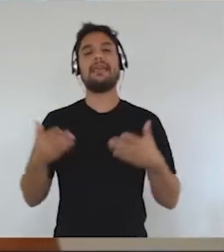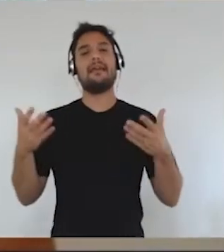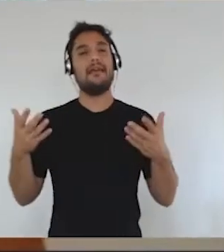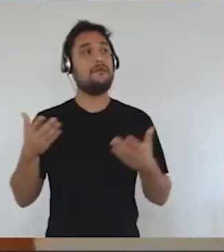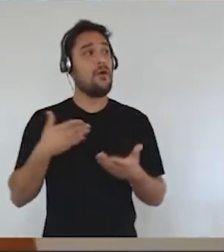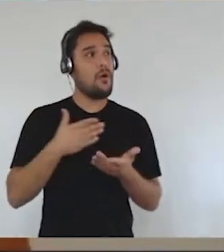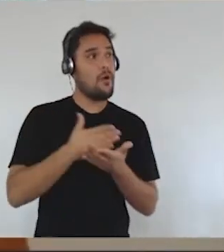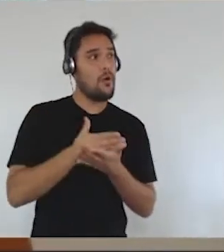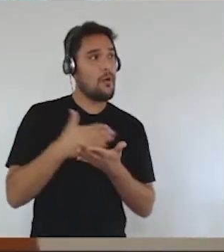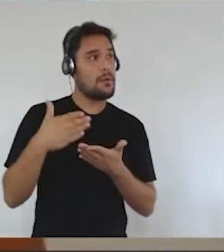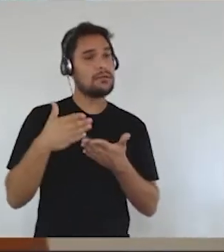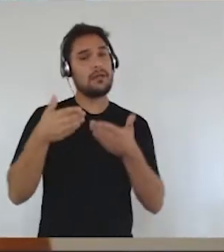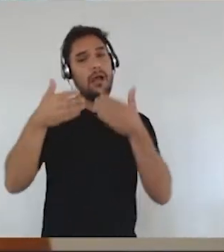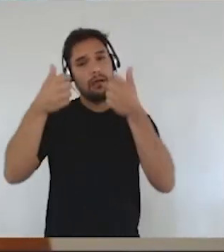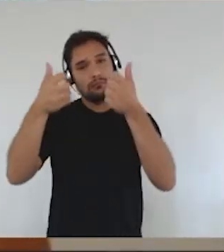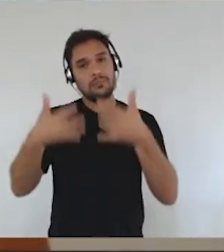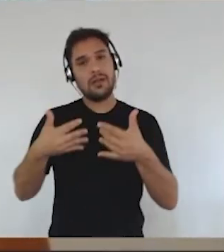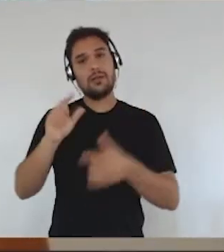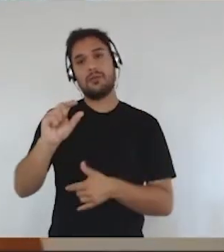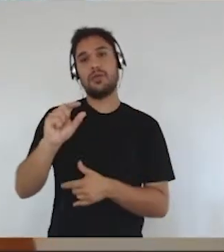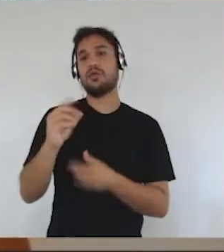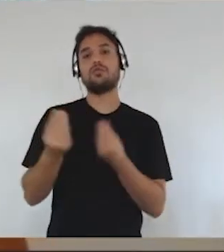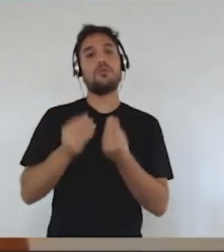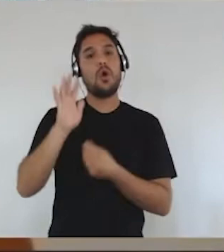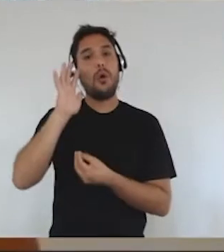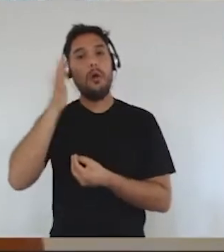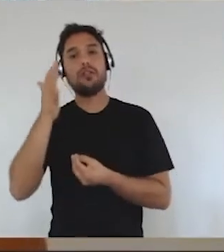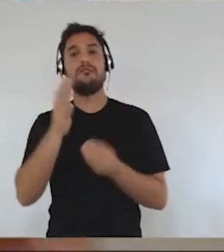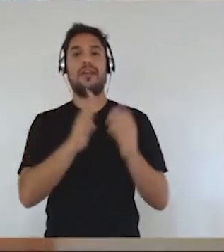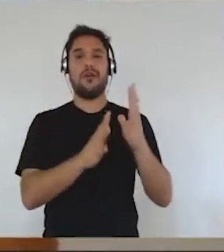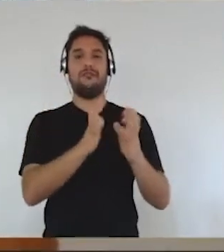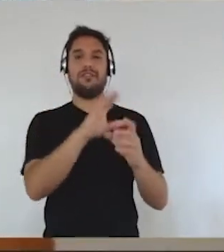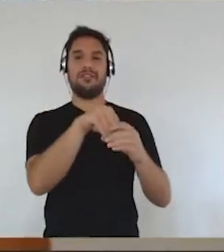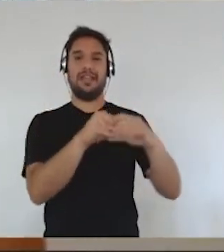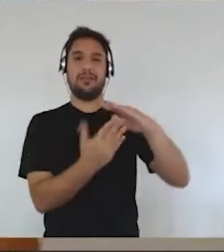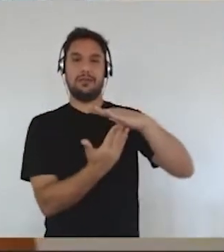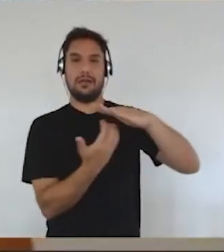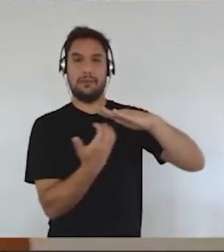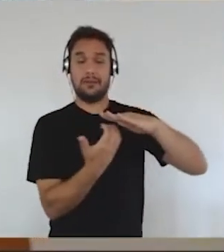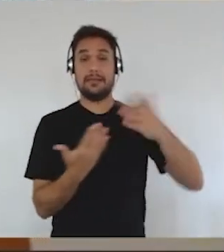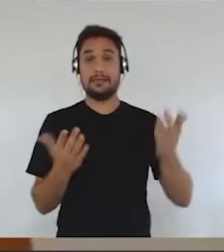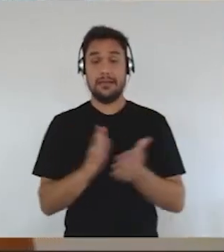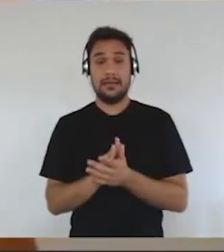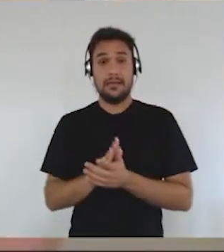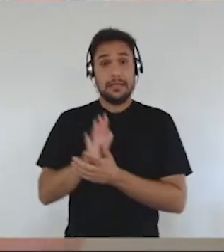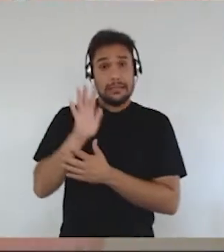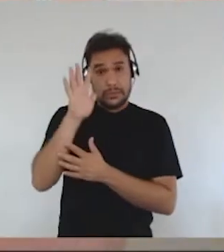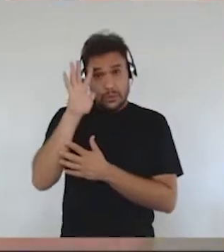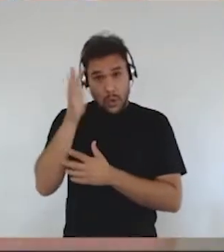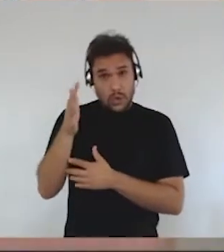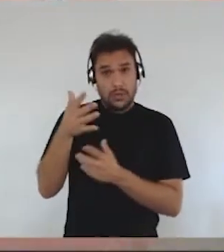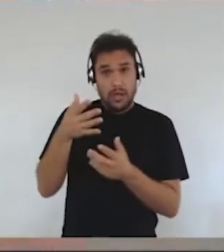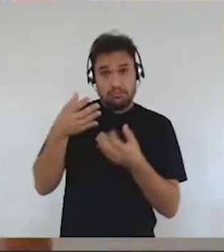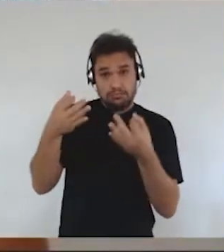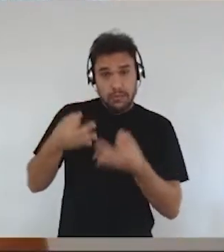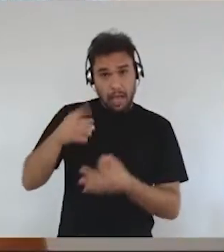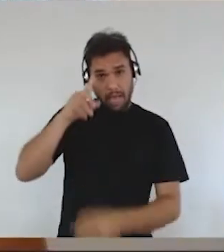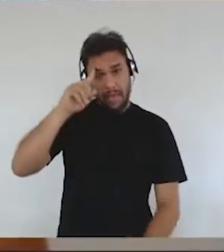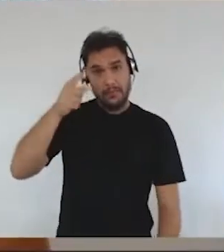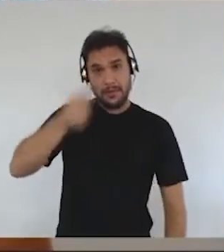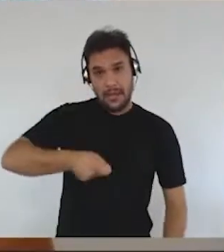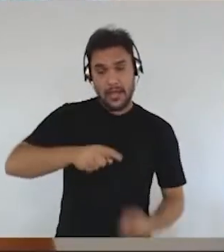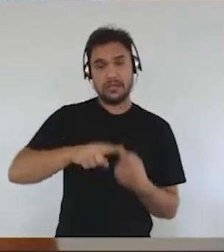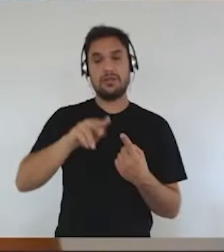pouquinho com a questão das soluções adequadas de conflitos. Para quem não sabe, elas são a arbitragem,